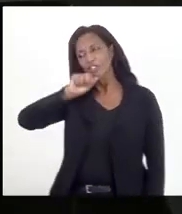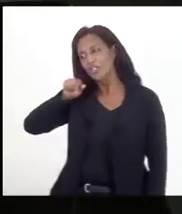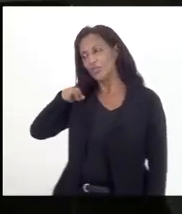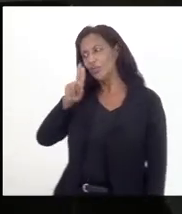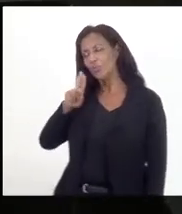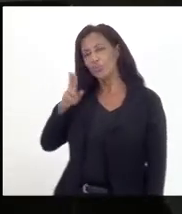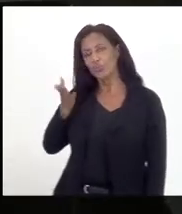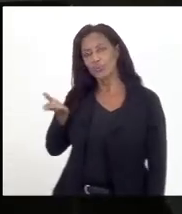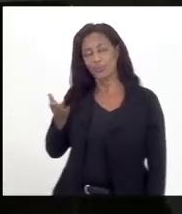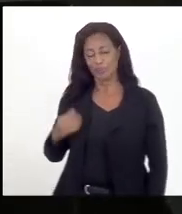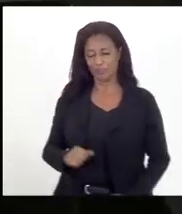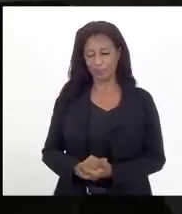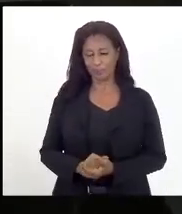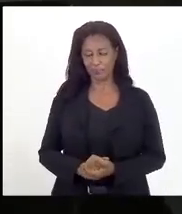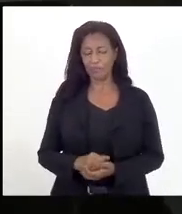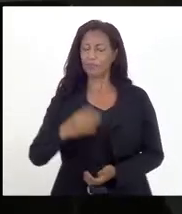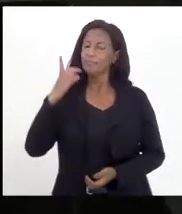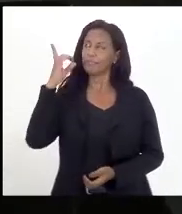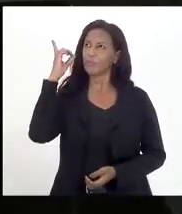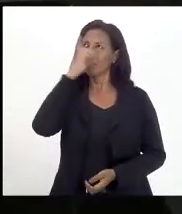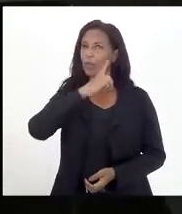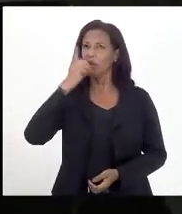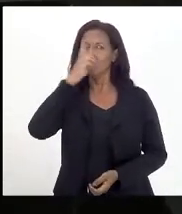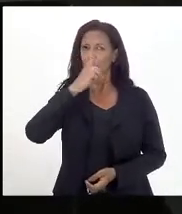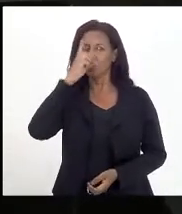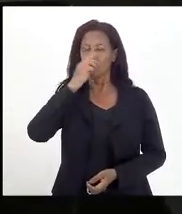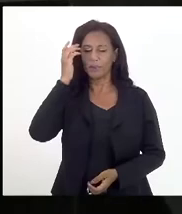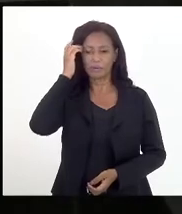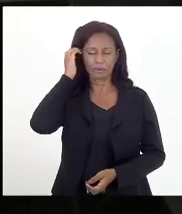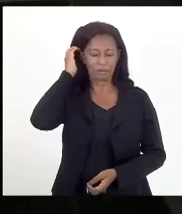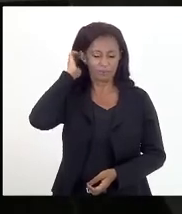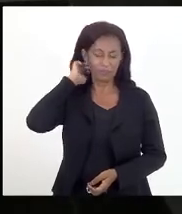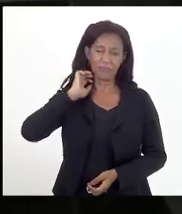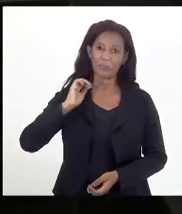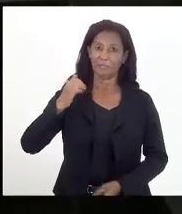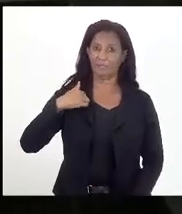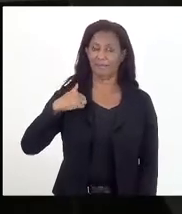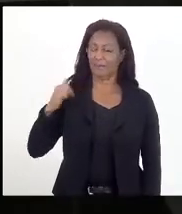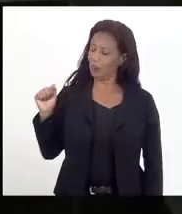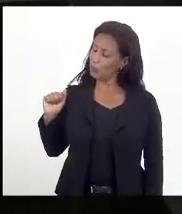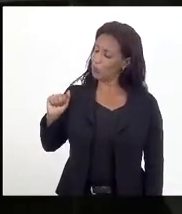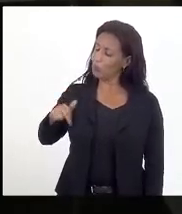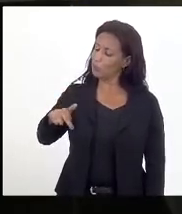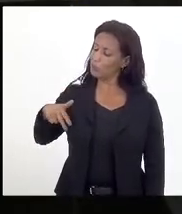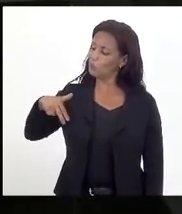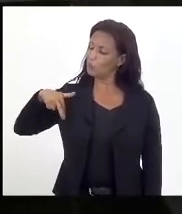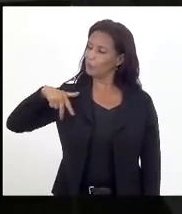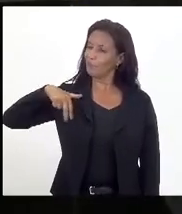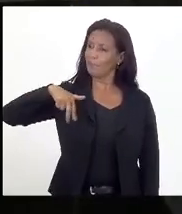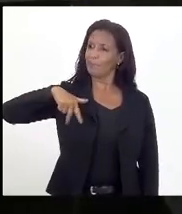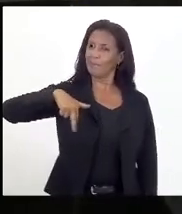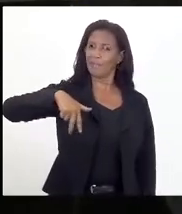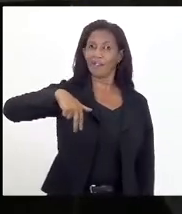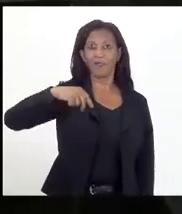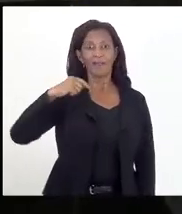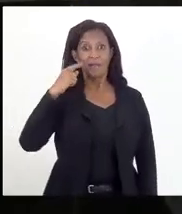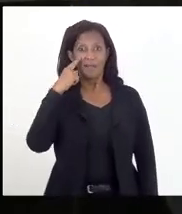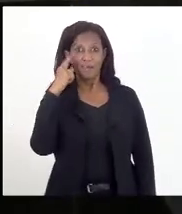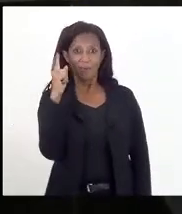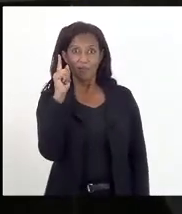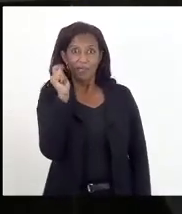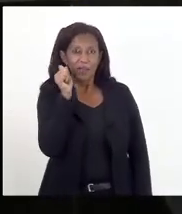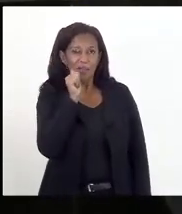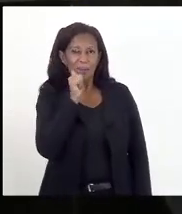e eu no domingo eu estava andando pela rua o e viu uma moça